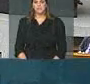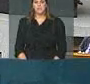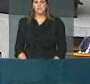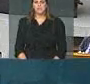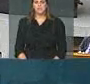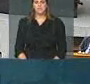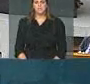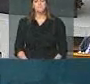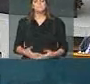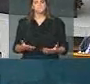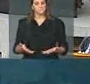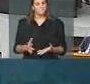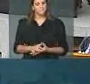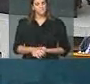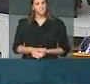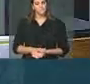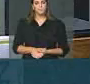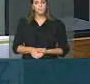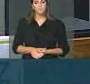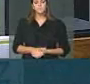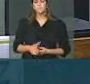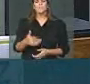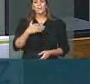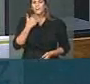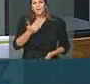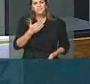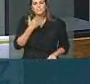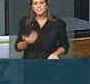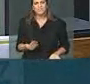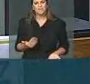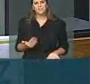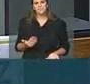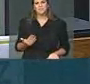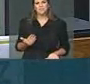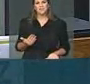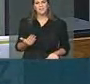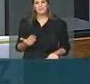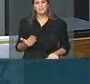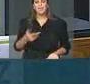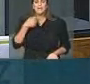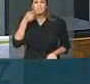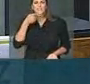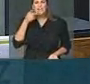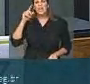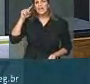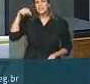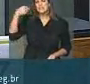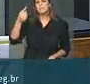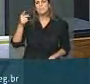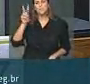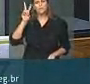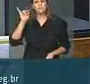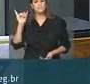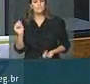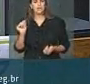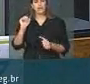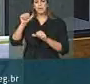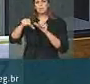Para concluir, não adianta a retórica radicalizada